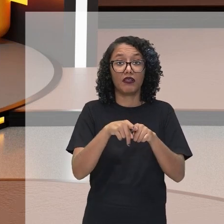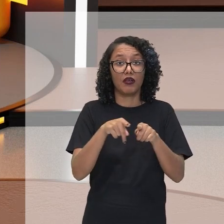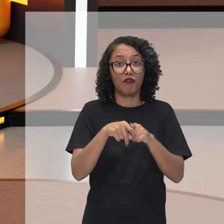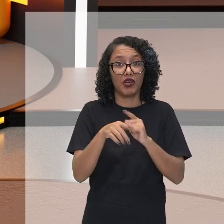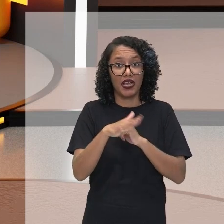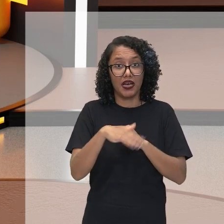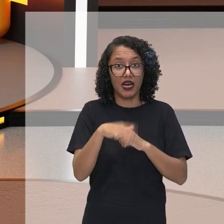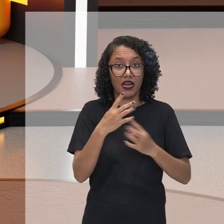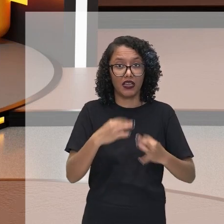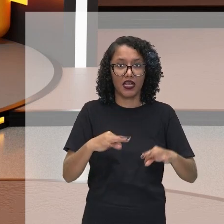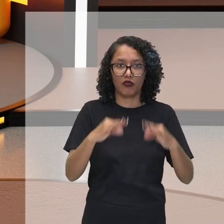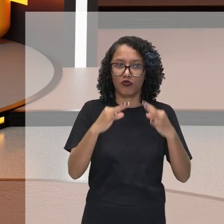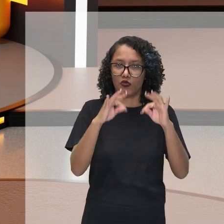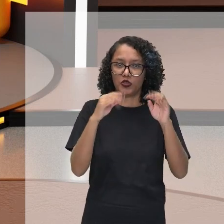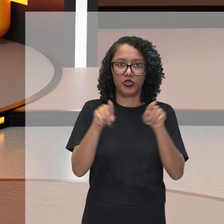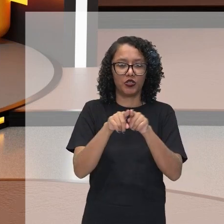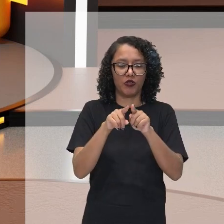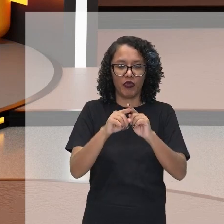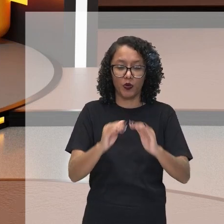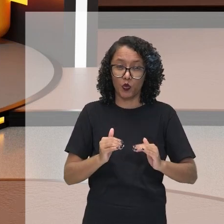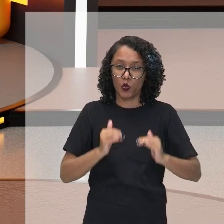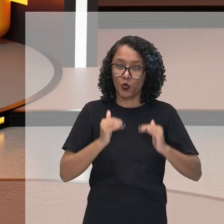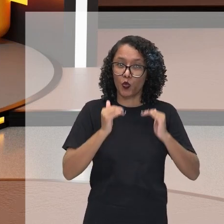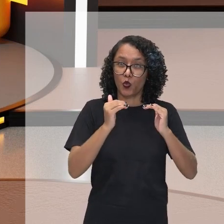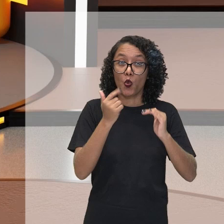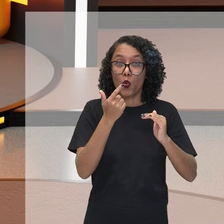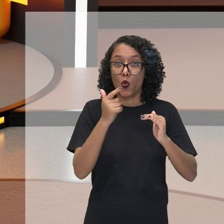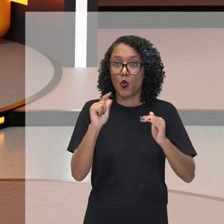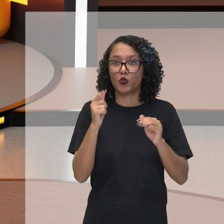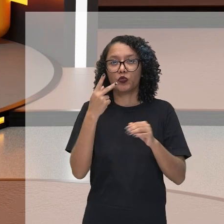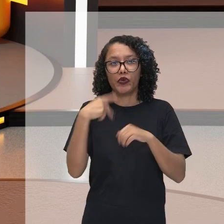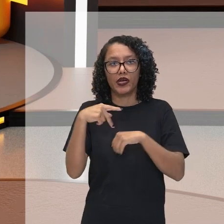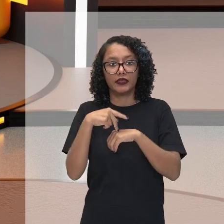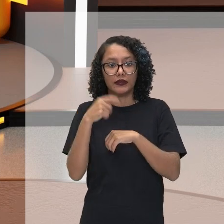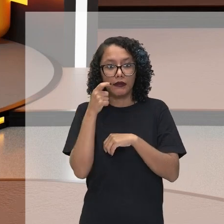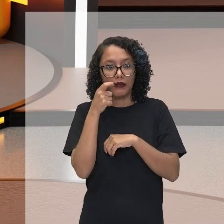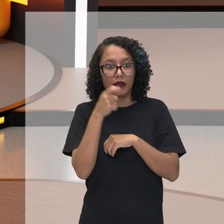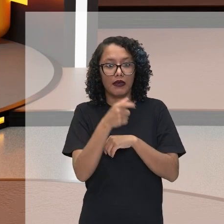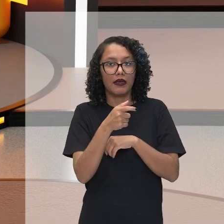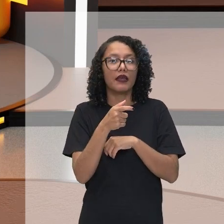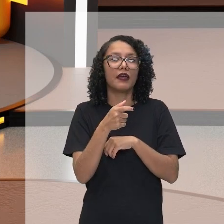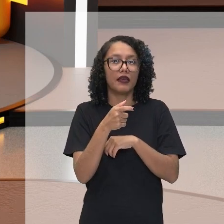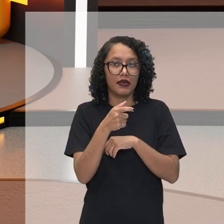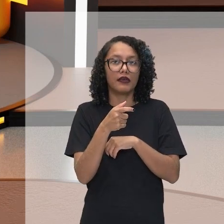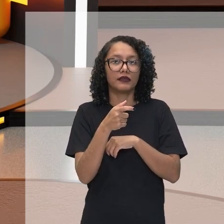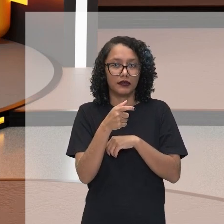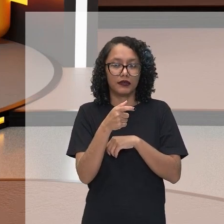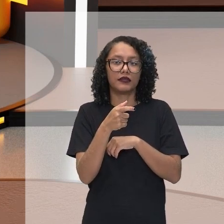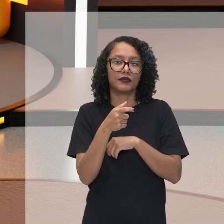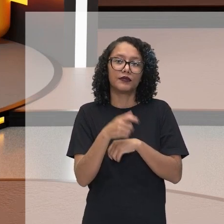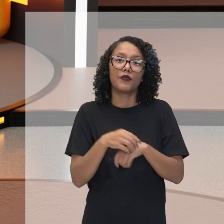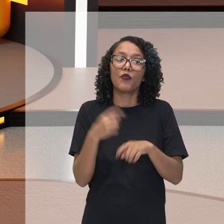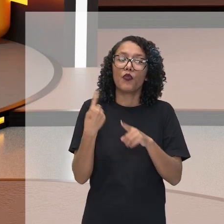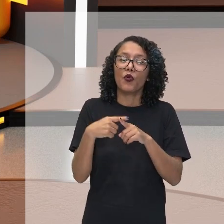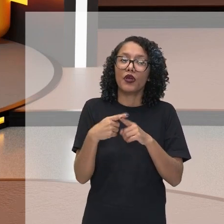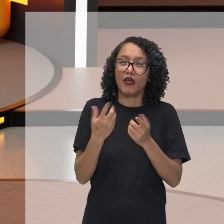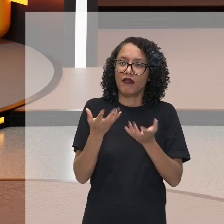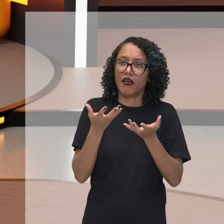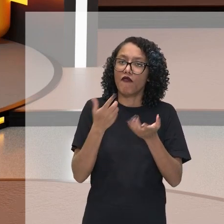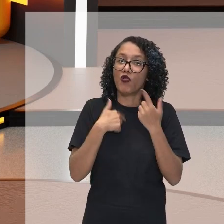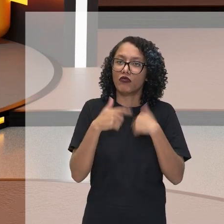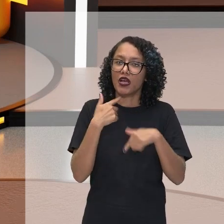foram atraídas ali de outras partes do mundo pela mão de obra barata, tá bom? Então, a gente realmente começa aí